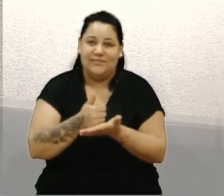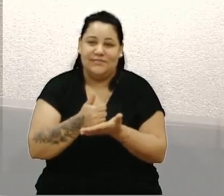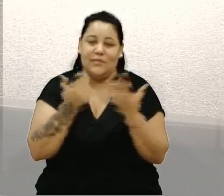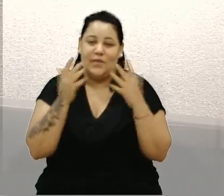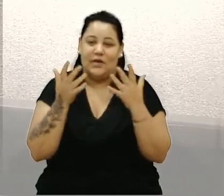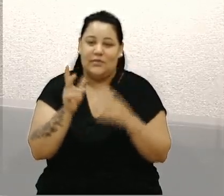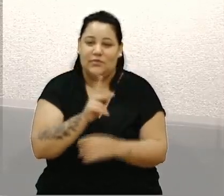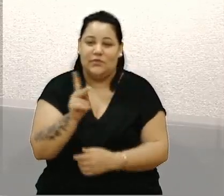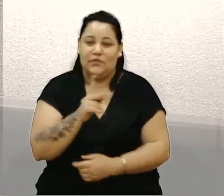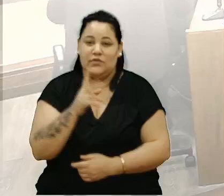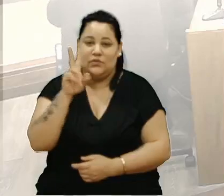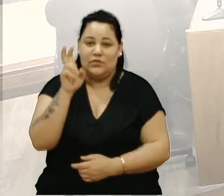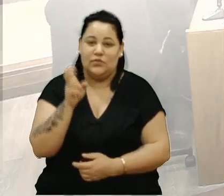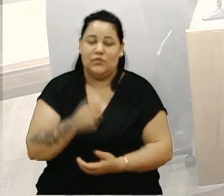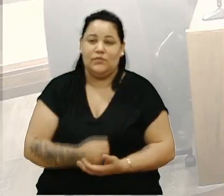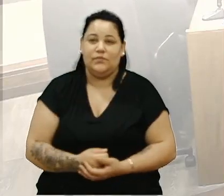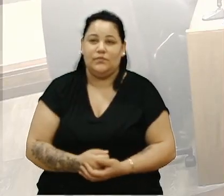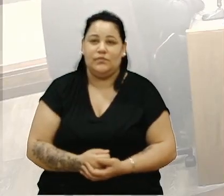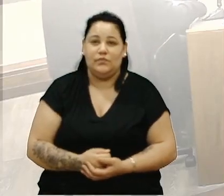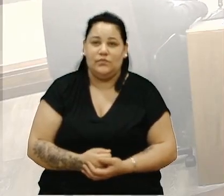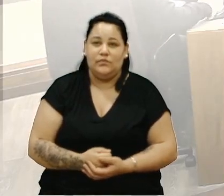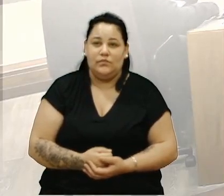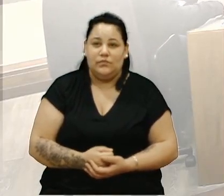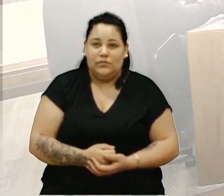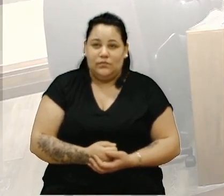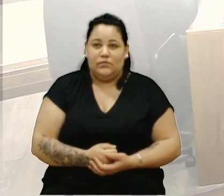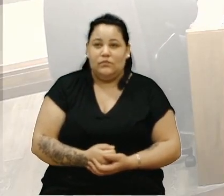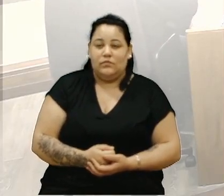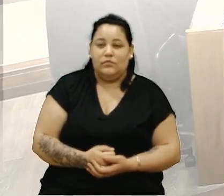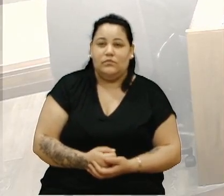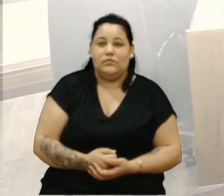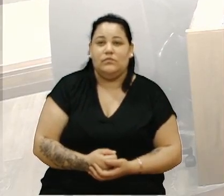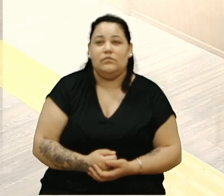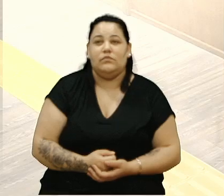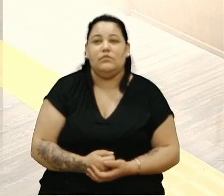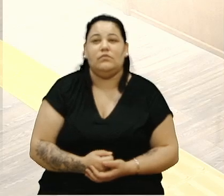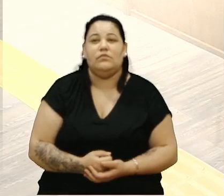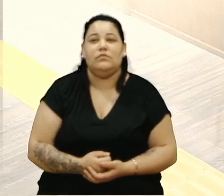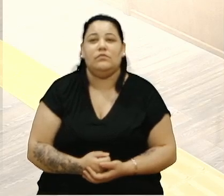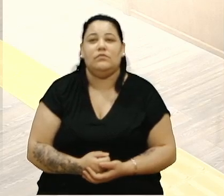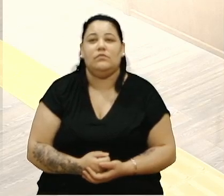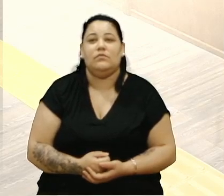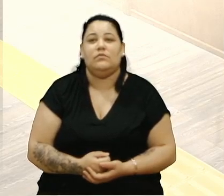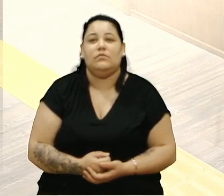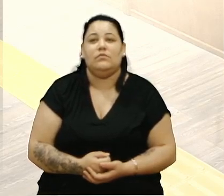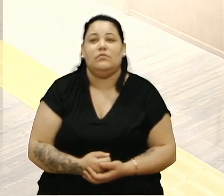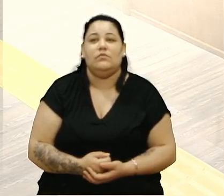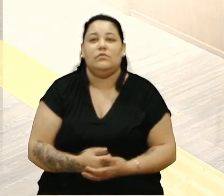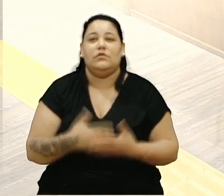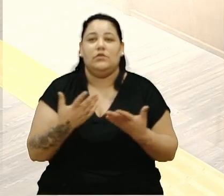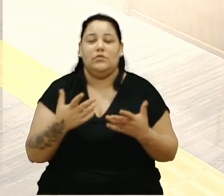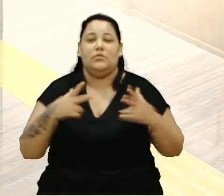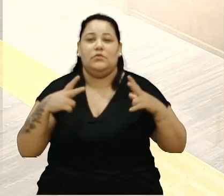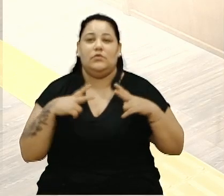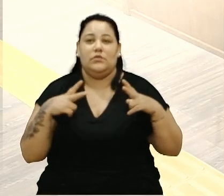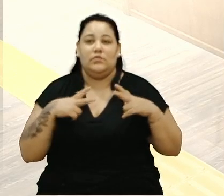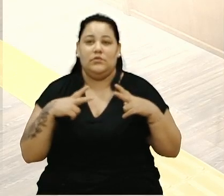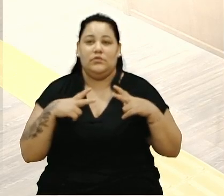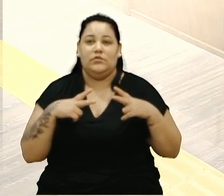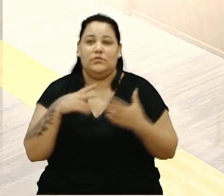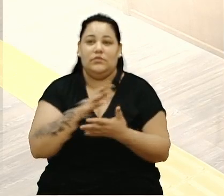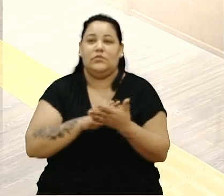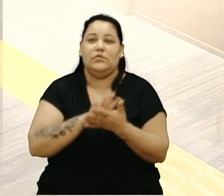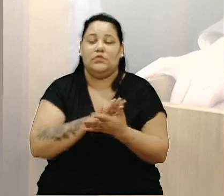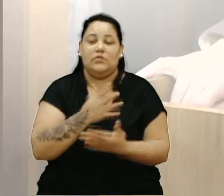professor, pelo tema. Sim, obrigado. Então, eu pessoalmente não tenho nada contra o prefeito Adiló, ao